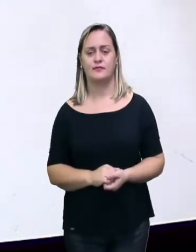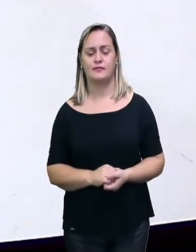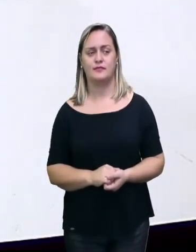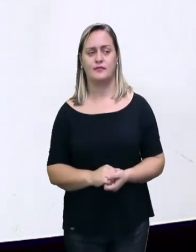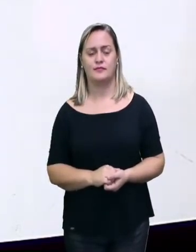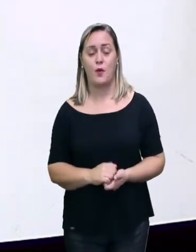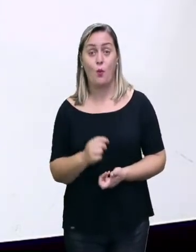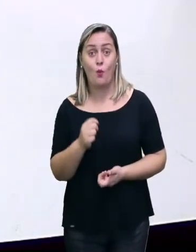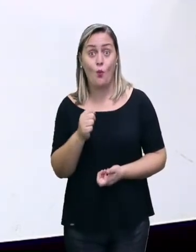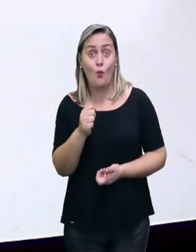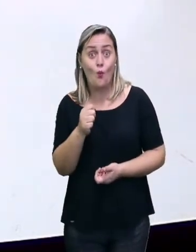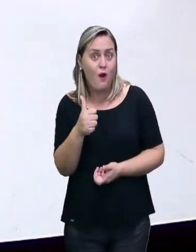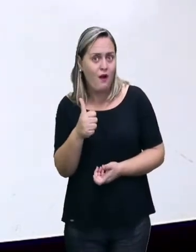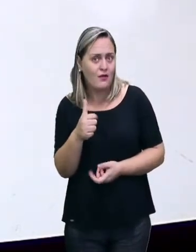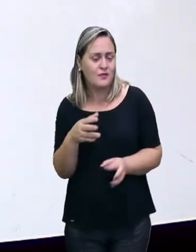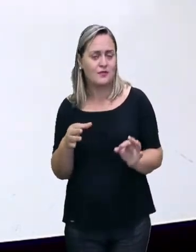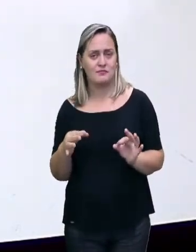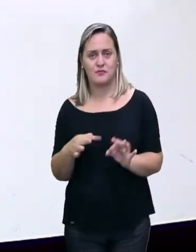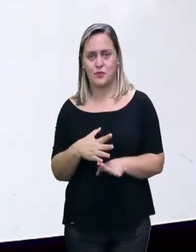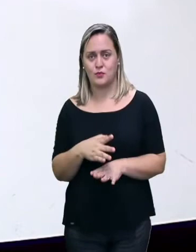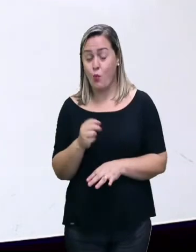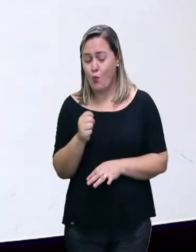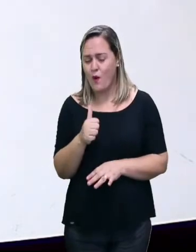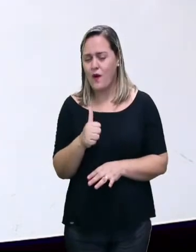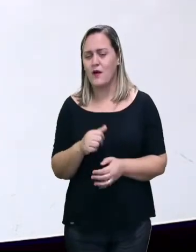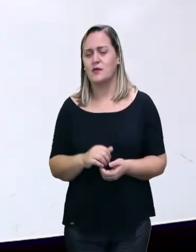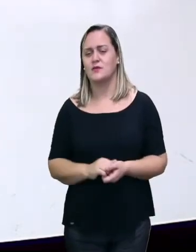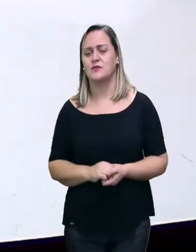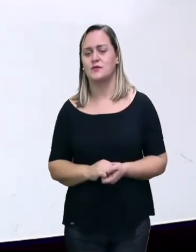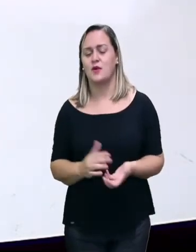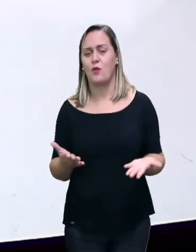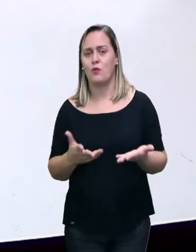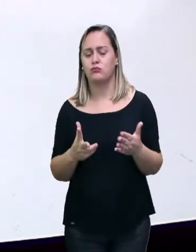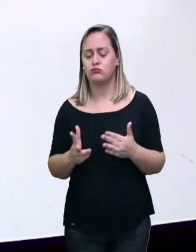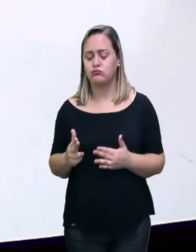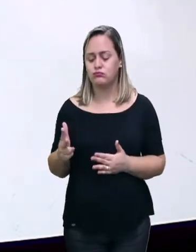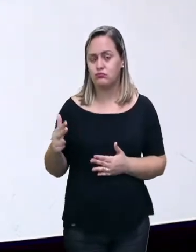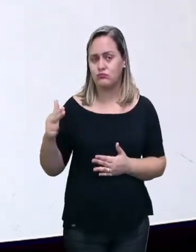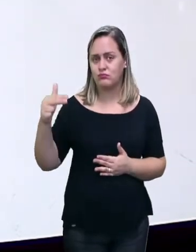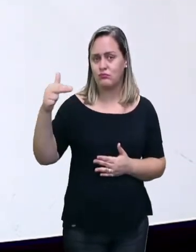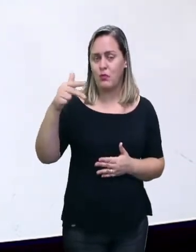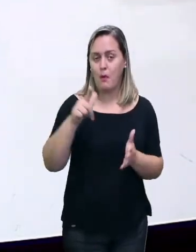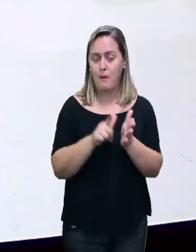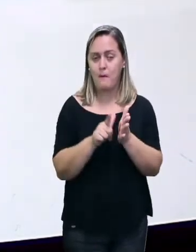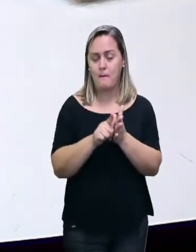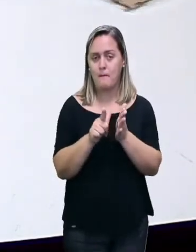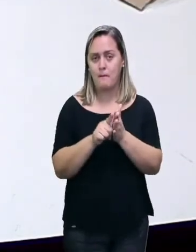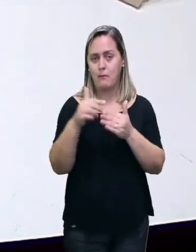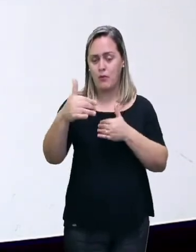Tá quase pronto. Agora nós vamos tirar aqui esse excesso.